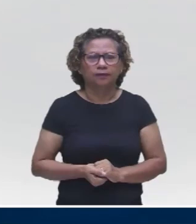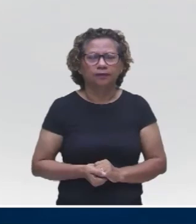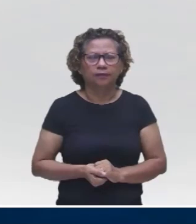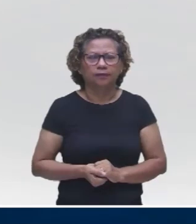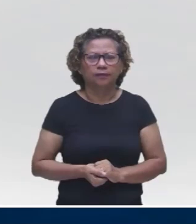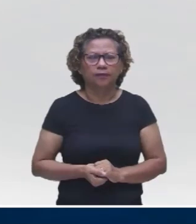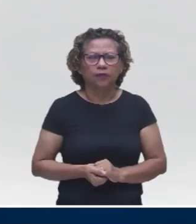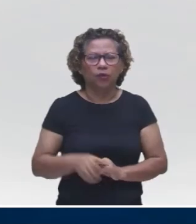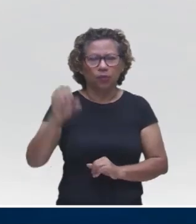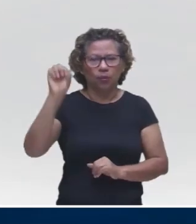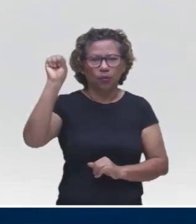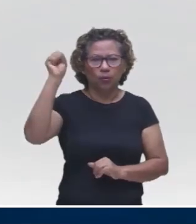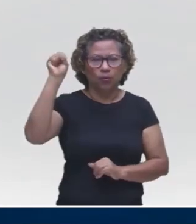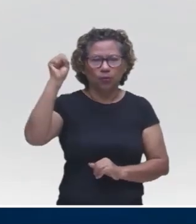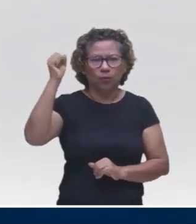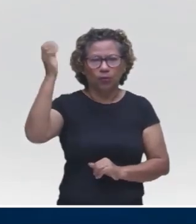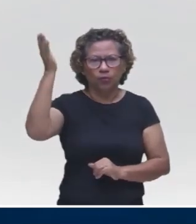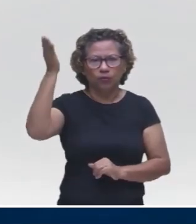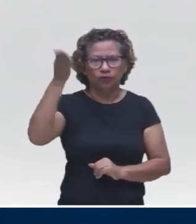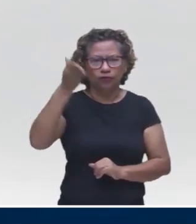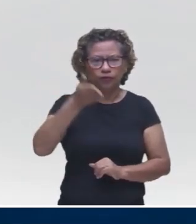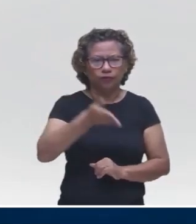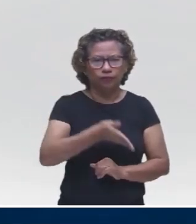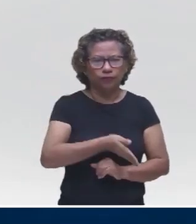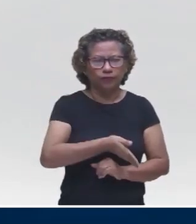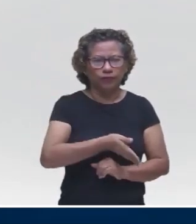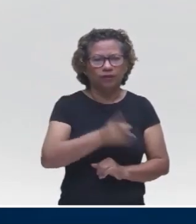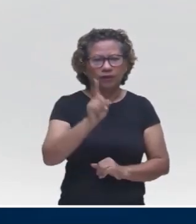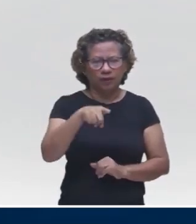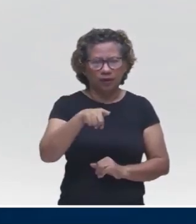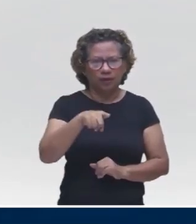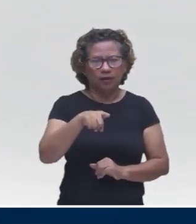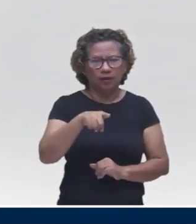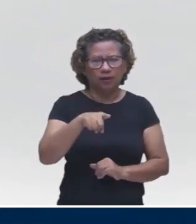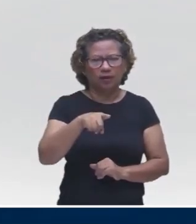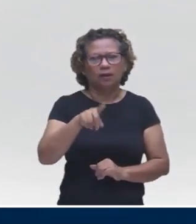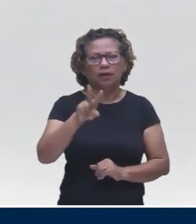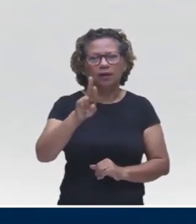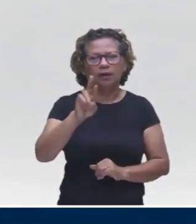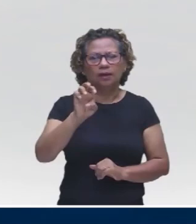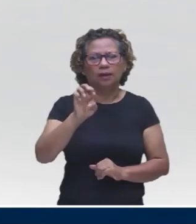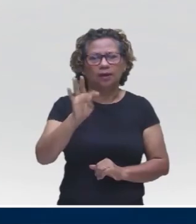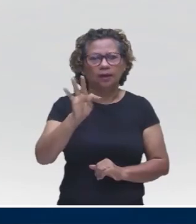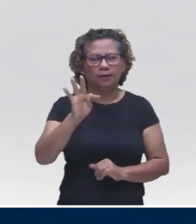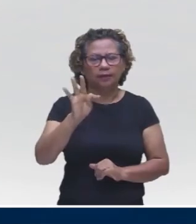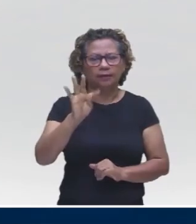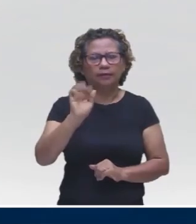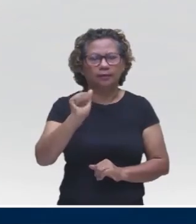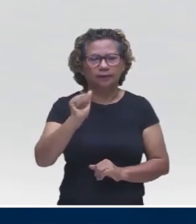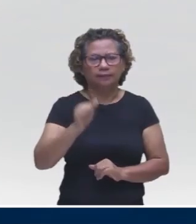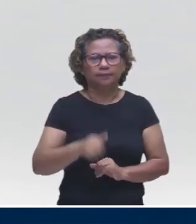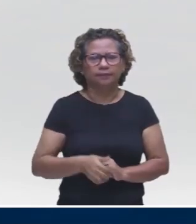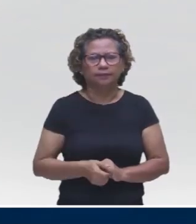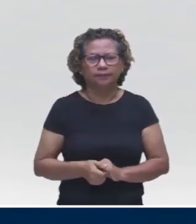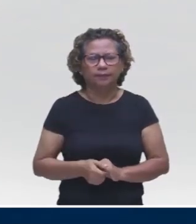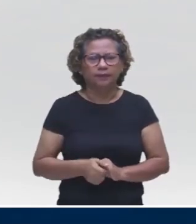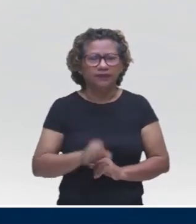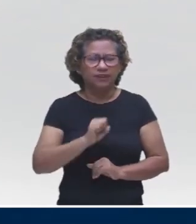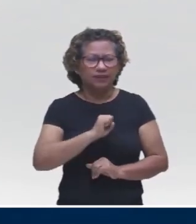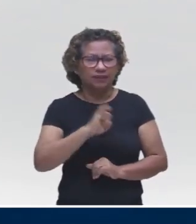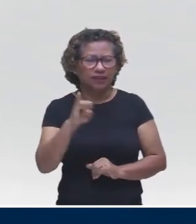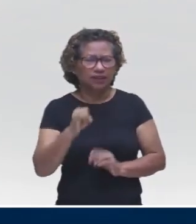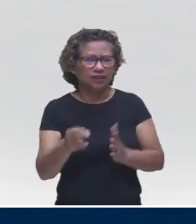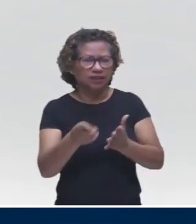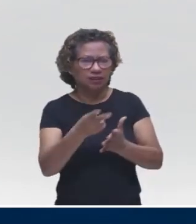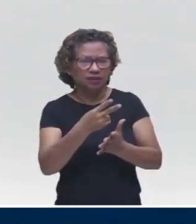e passe pelo ponto L. Essa é a reta. Pessoal, se esse nosso gráfico